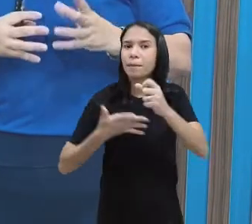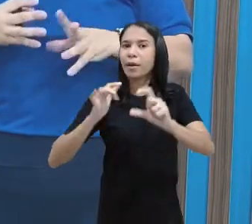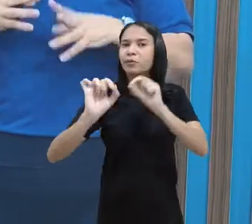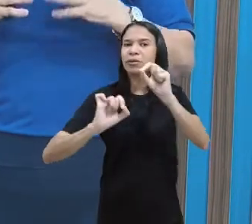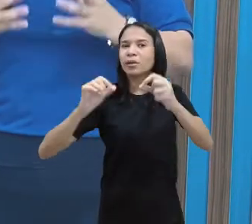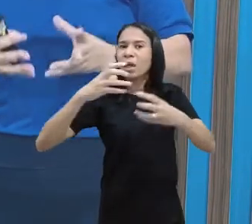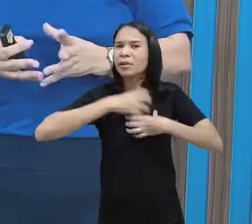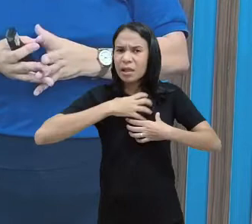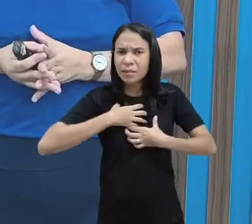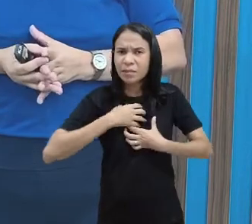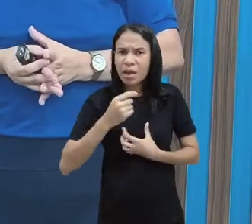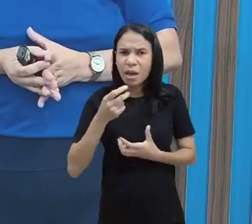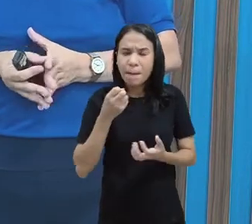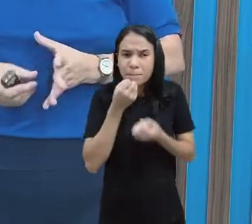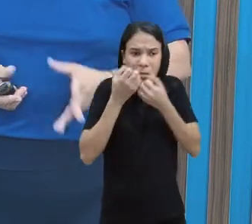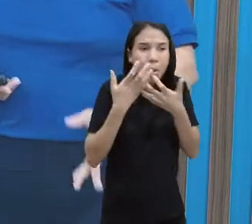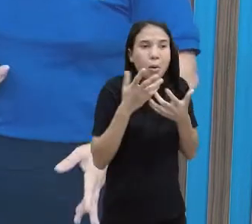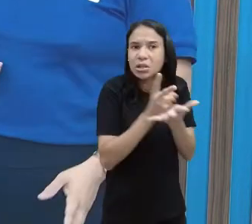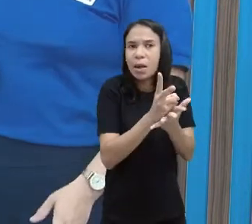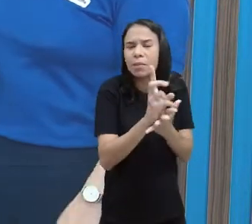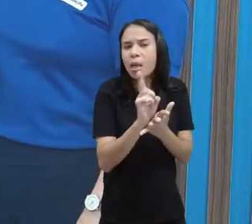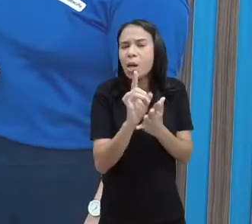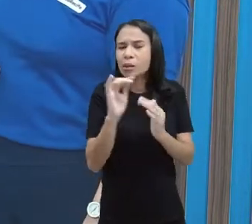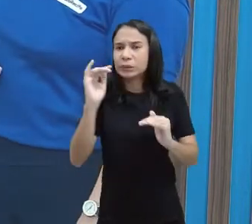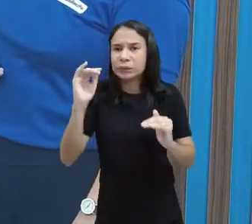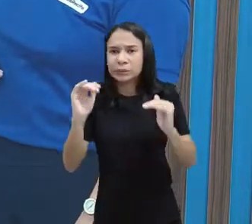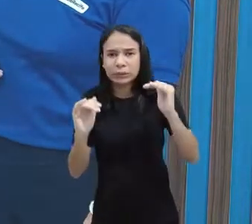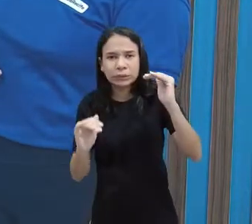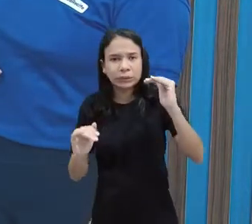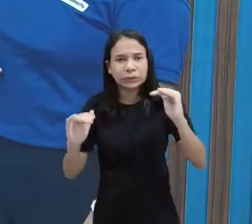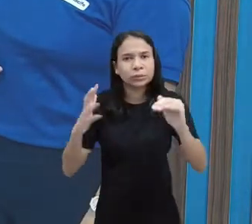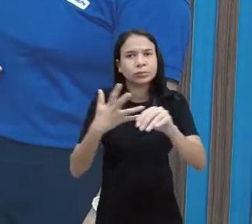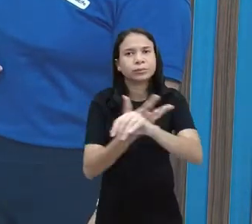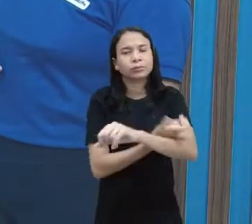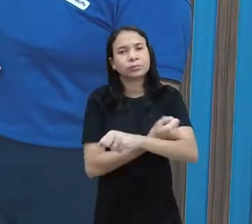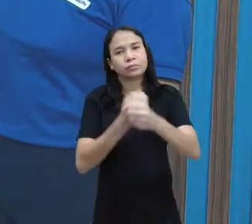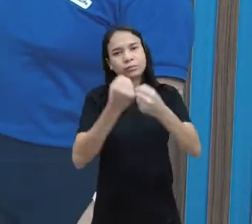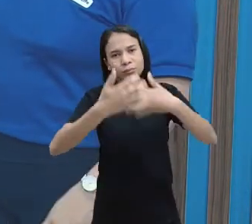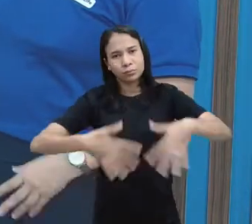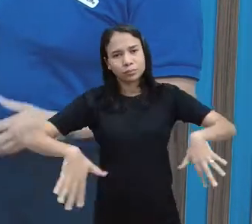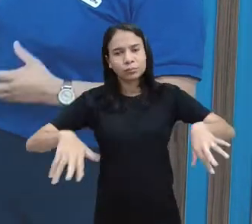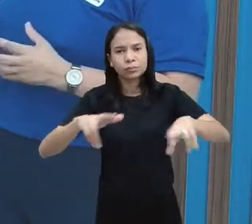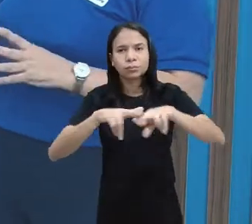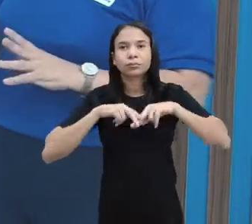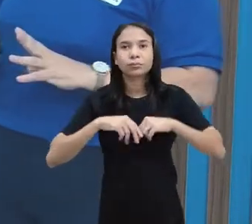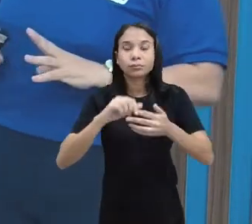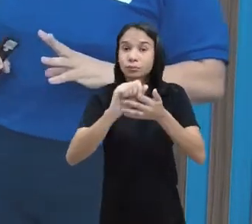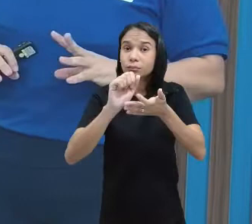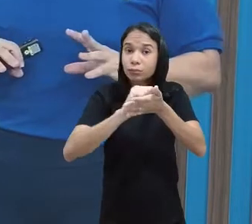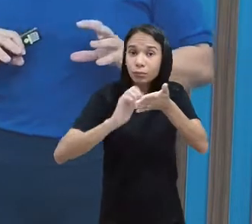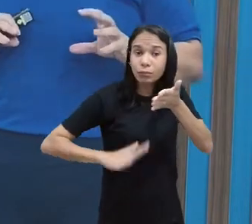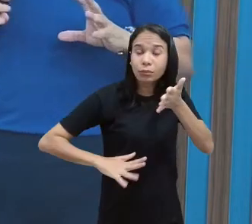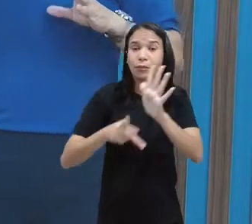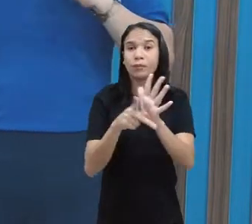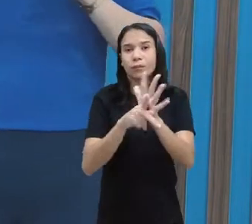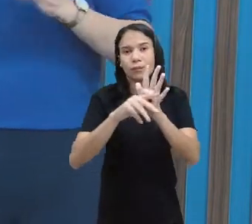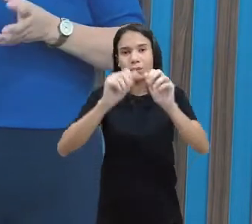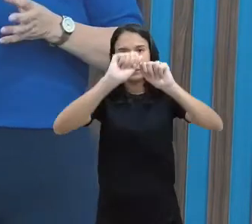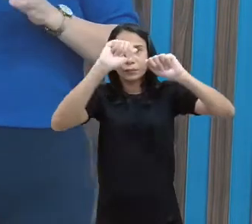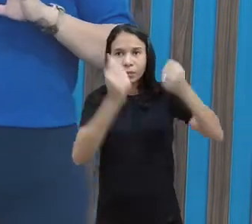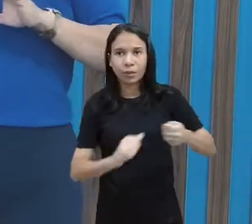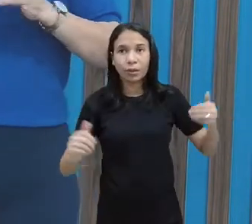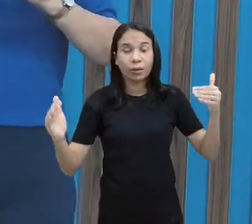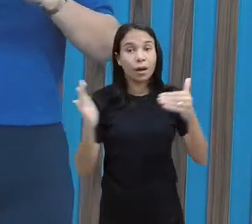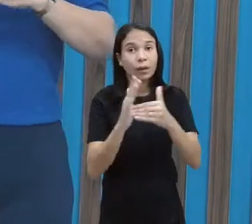sentimentos, nem sempre tão positivos. Tá certo? Vamos seguindo. Então, A atividade artística, até